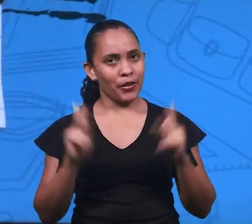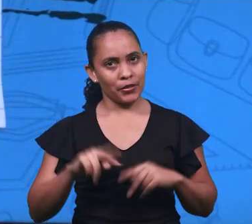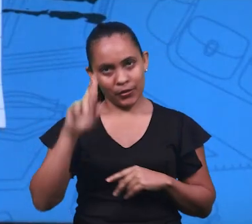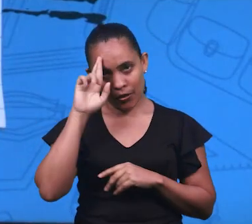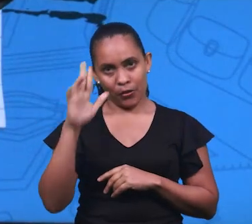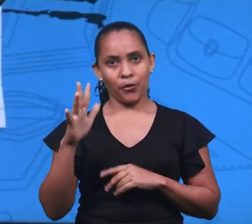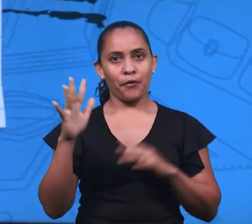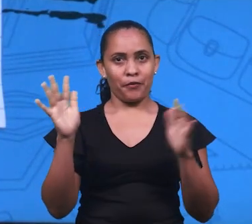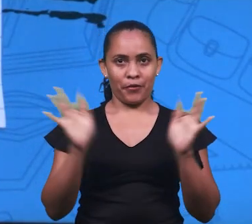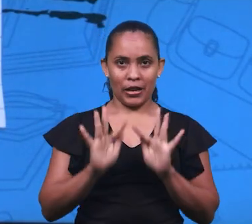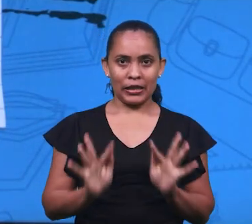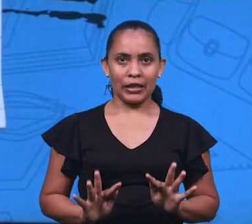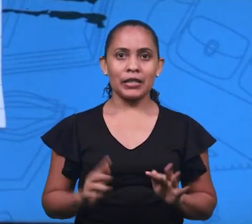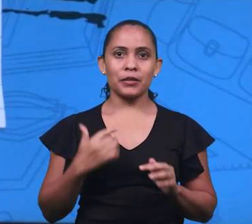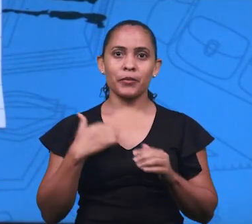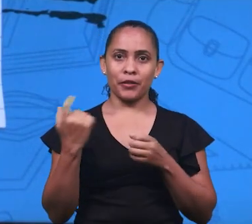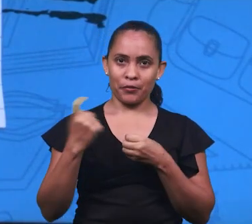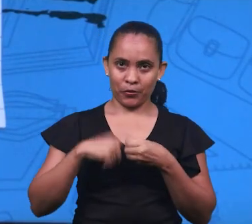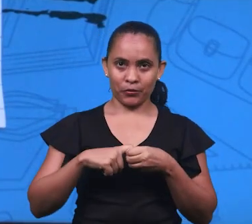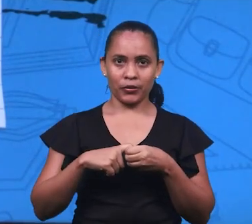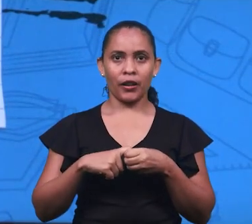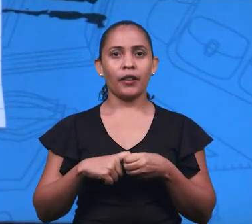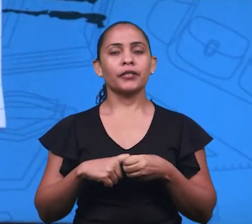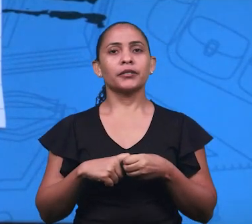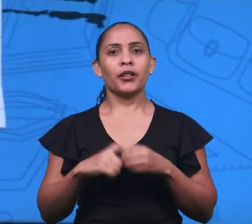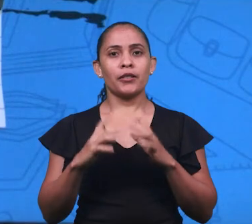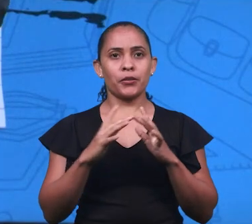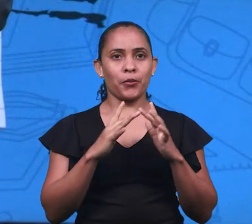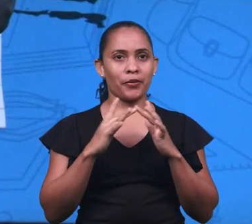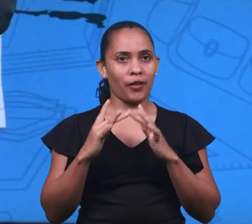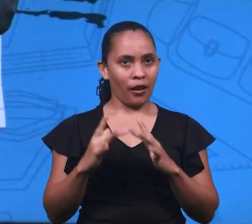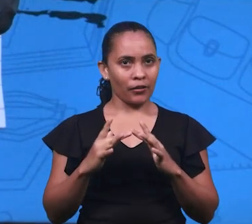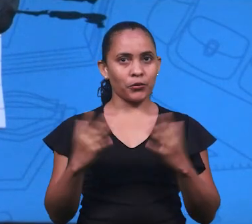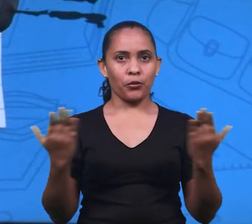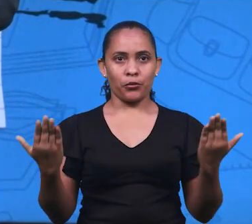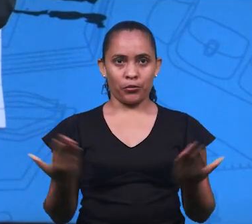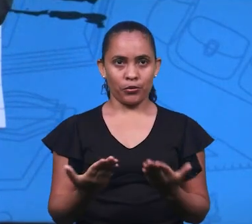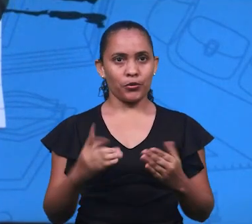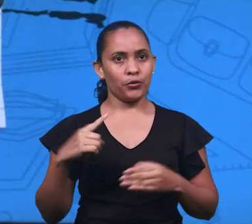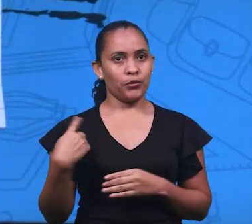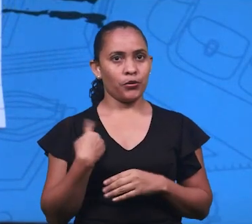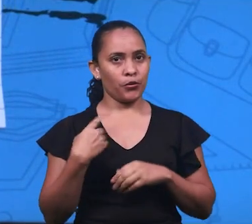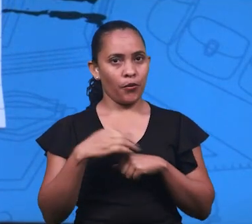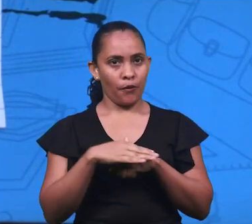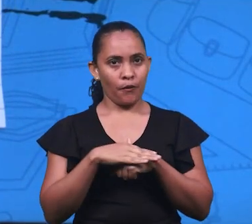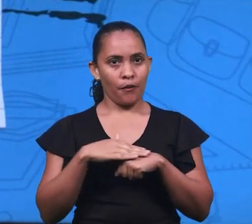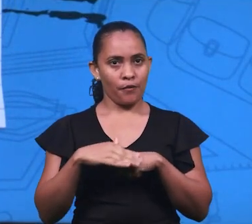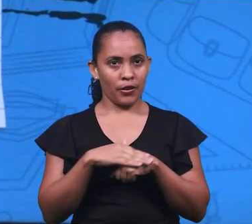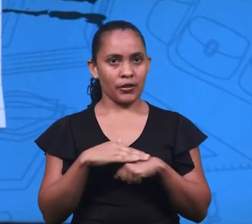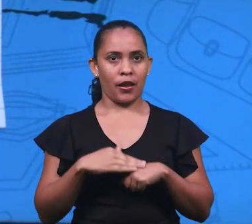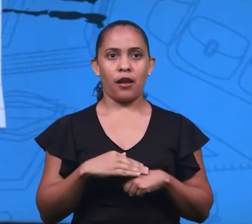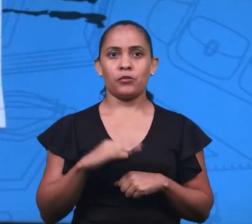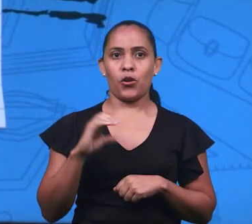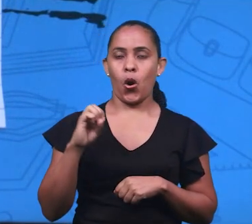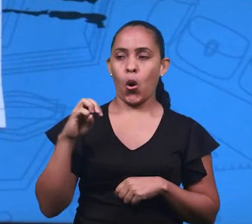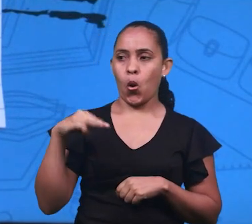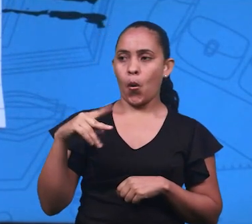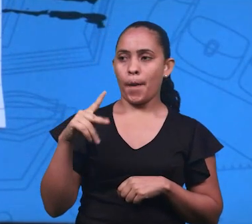muito feliz, por ter retornado esse contato com vocês. E hoje nós vamos conversar sobre a competência